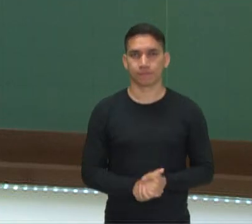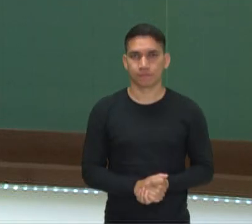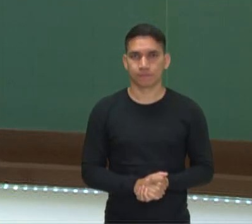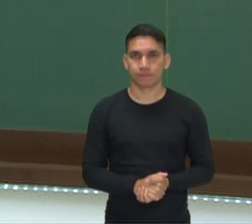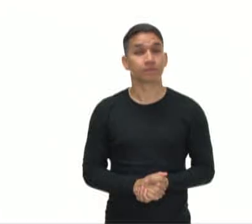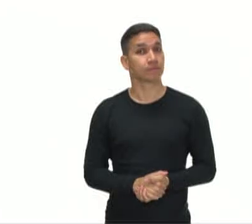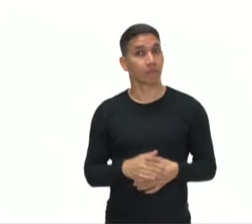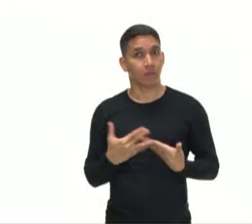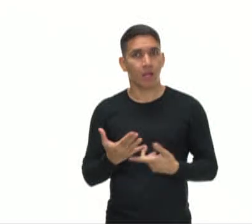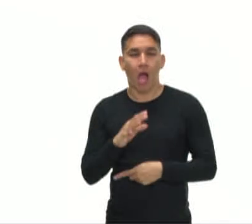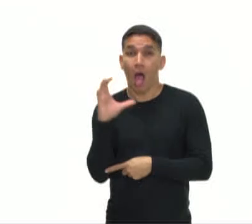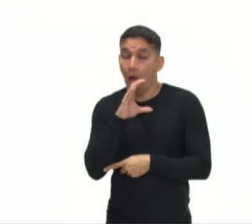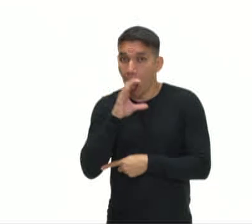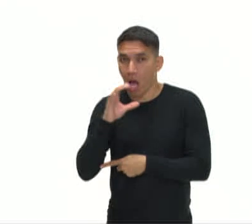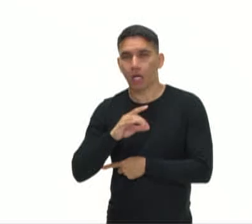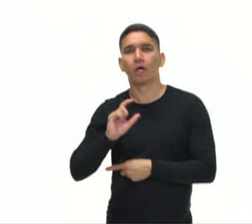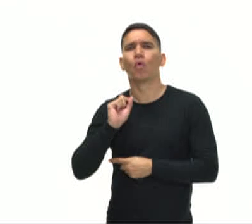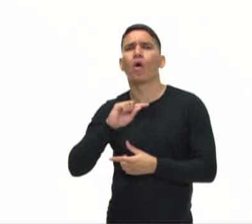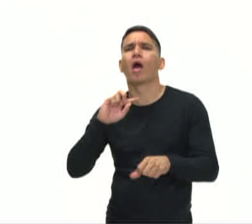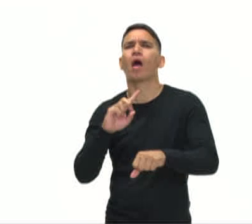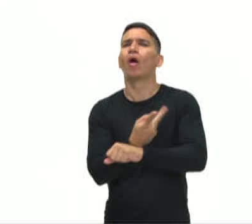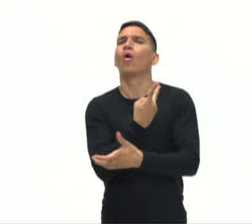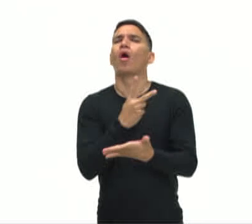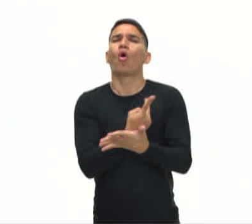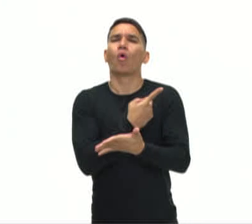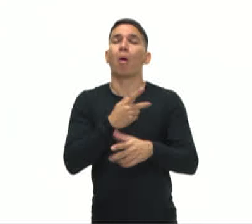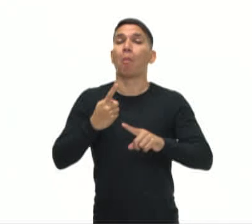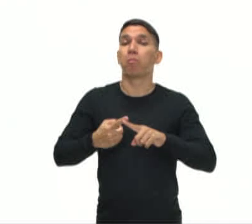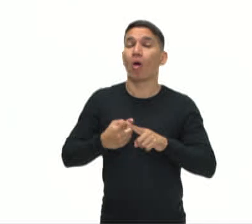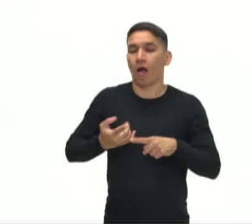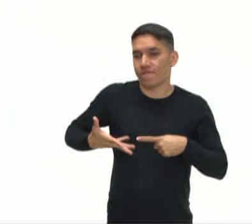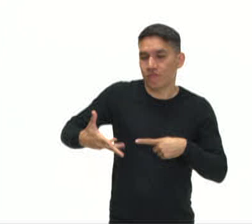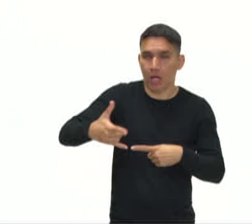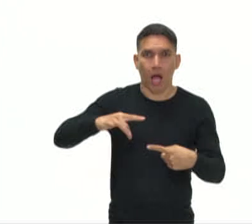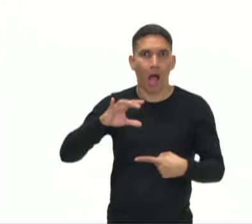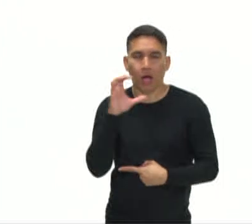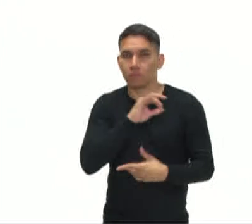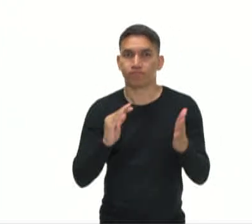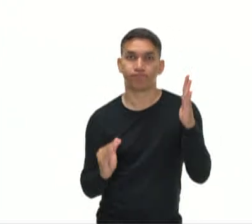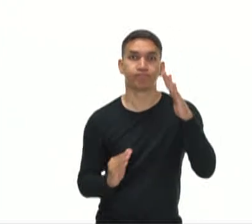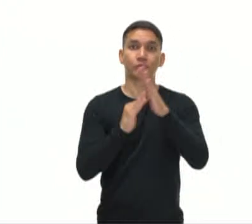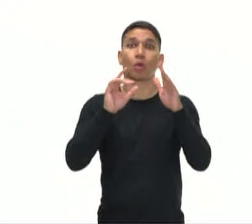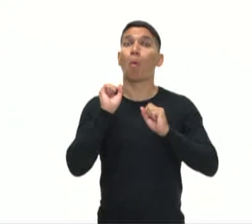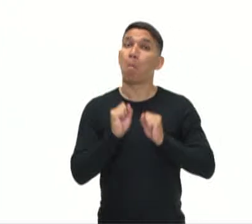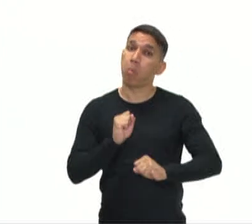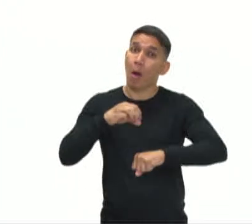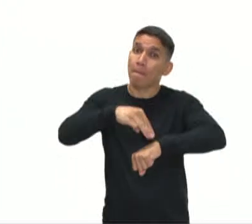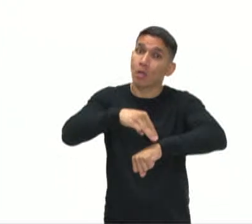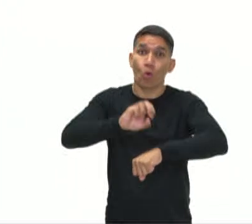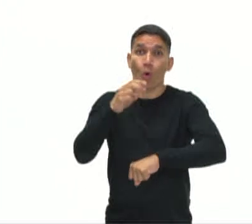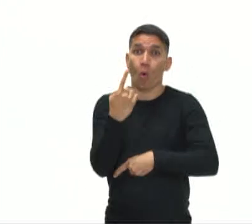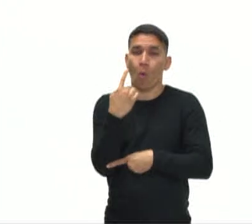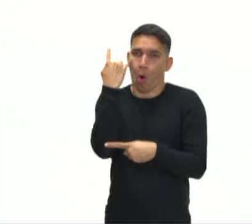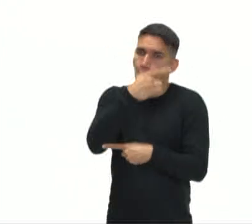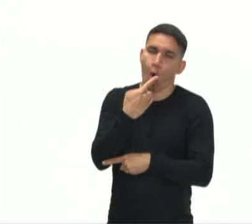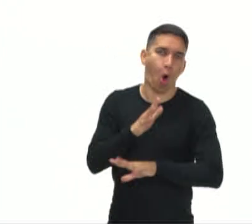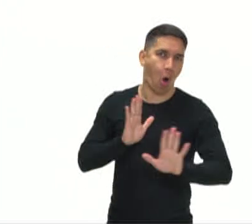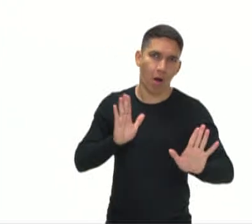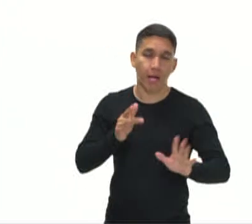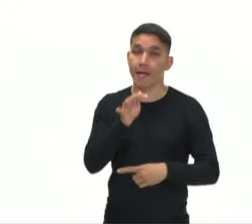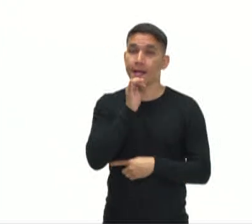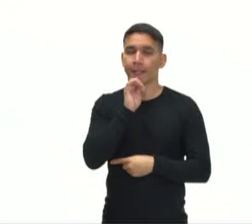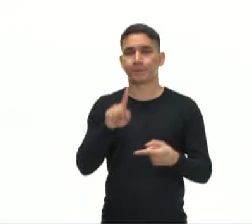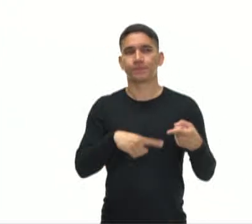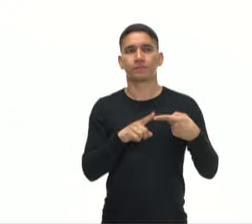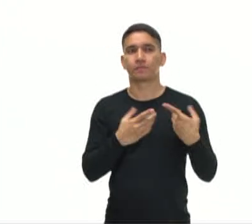As reações rápidas são reações que ocorrem com velocidade alta, ou seja, podem levar minutos ou horas. E temos aqui alguns